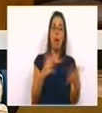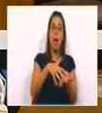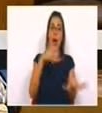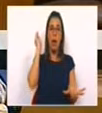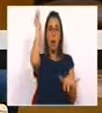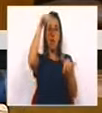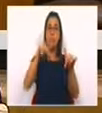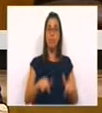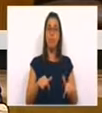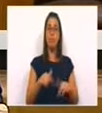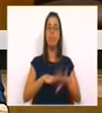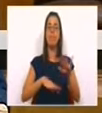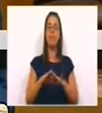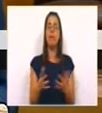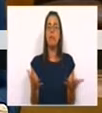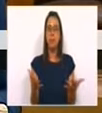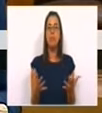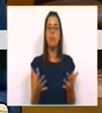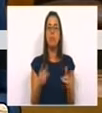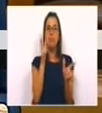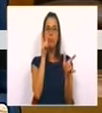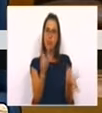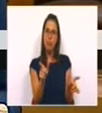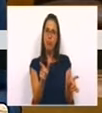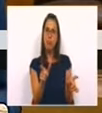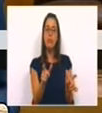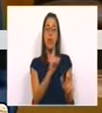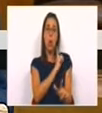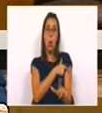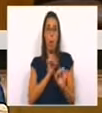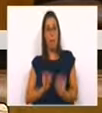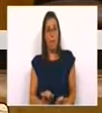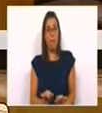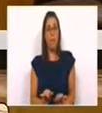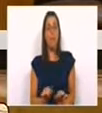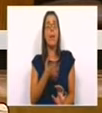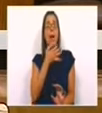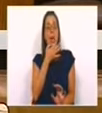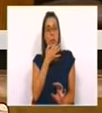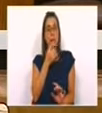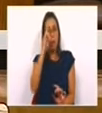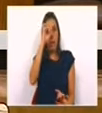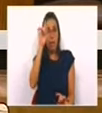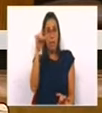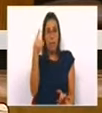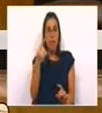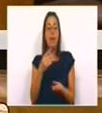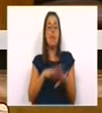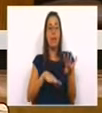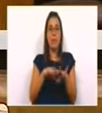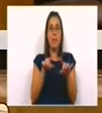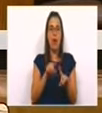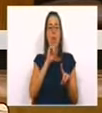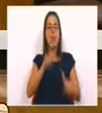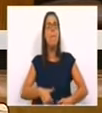Assembleia da República o exercício do papel fiscalizador que lhe compete. Só o que se conhece e se mede pode